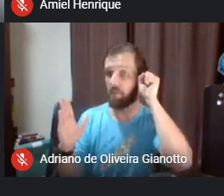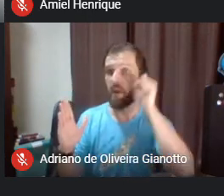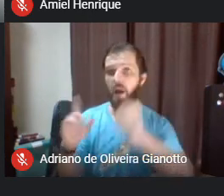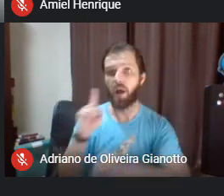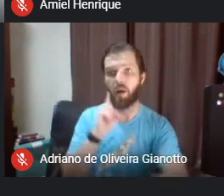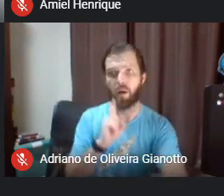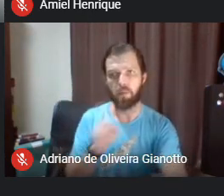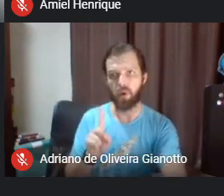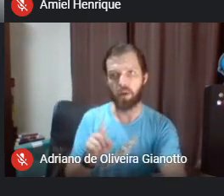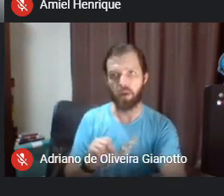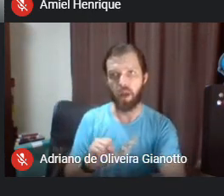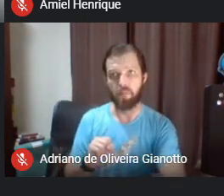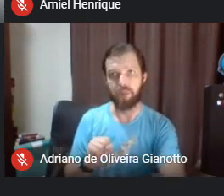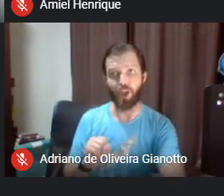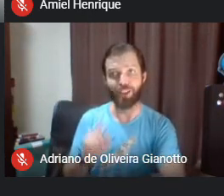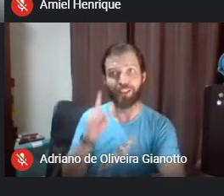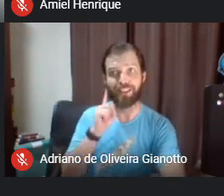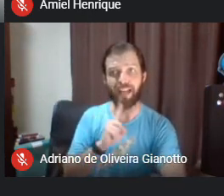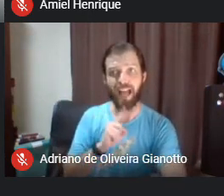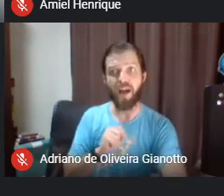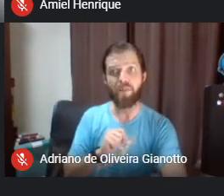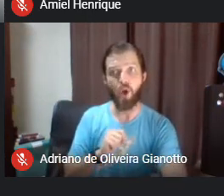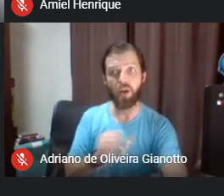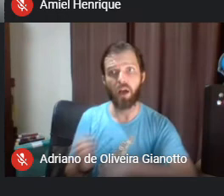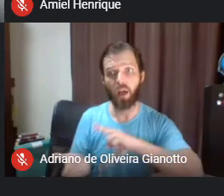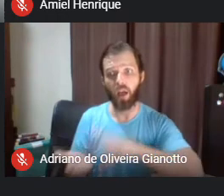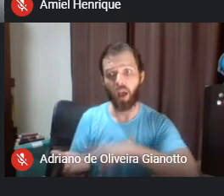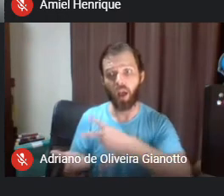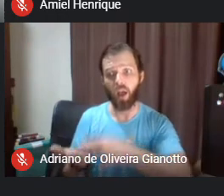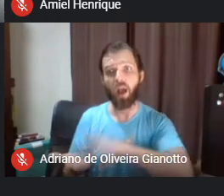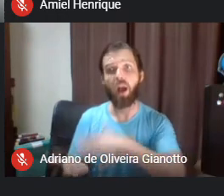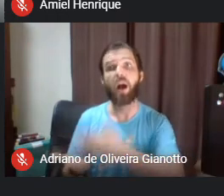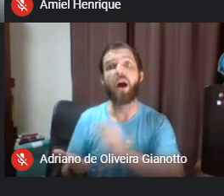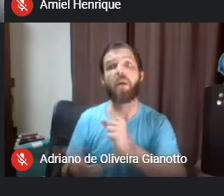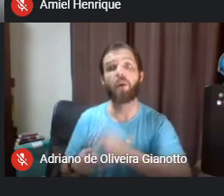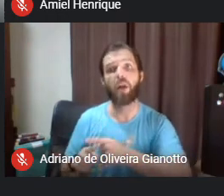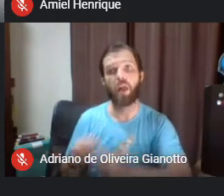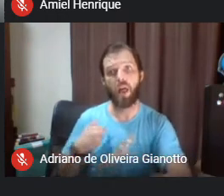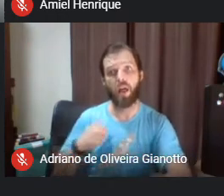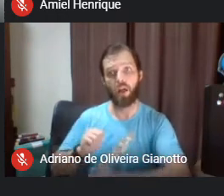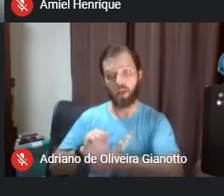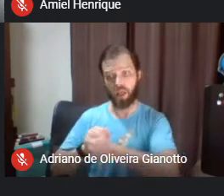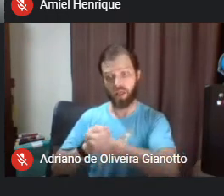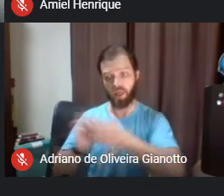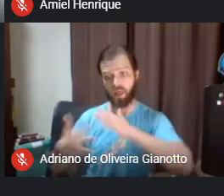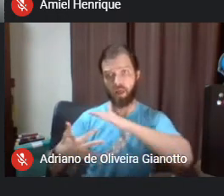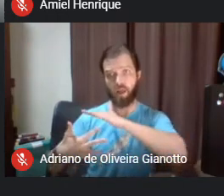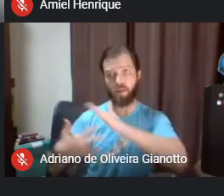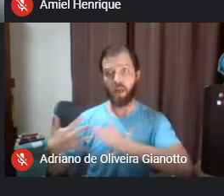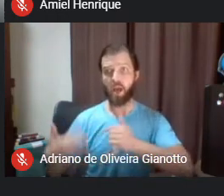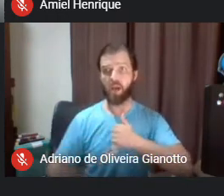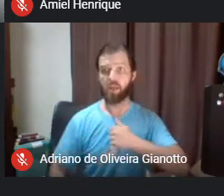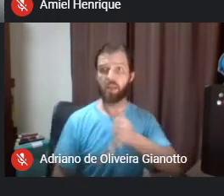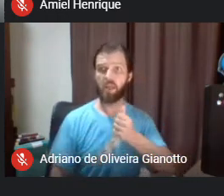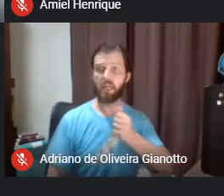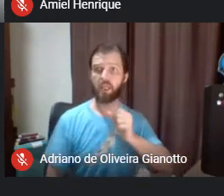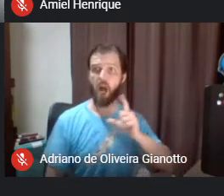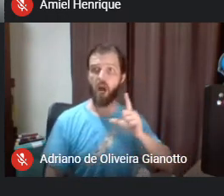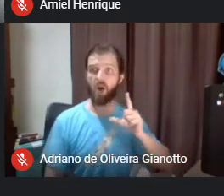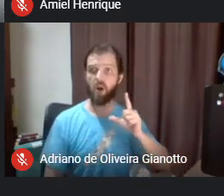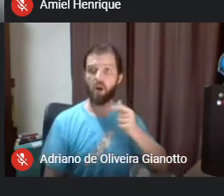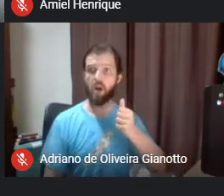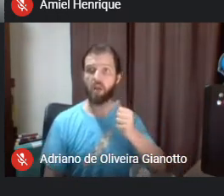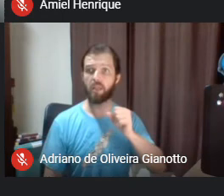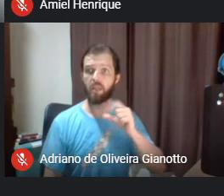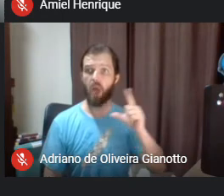no decreto também. Pode também a utilização. E o surdo pode ser intérprete? Pode também. O surdo pode, olha,